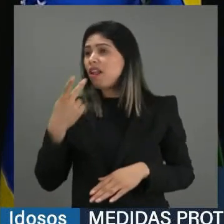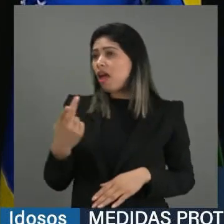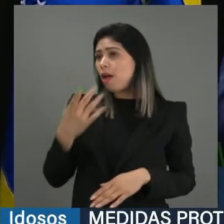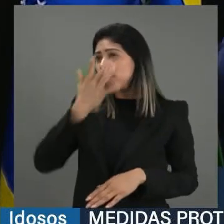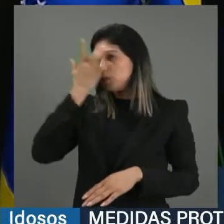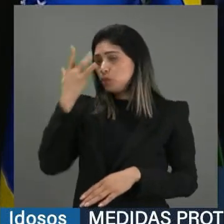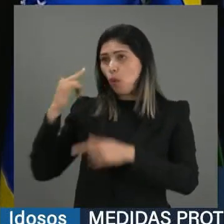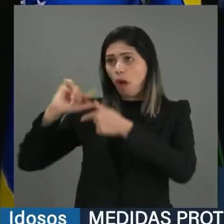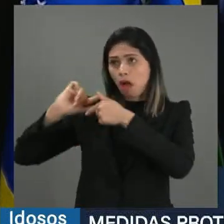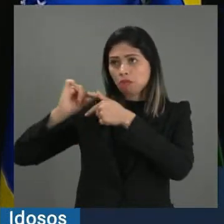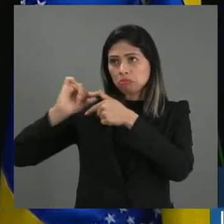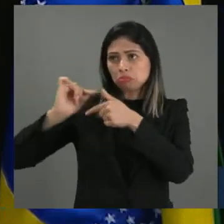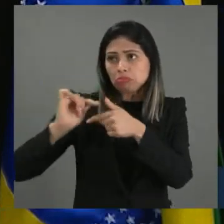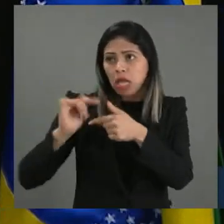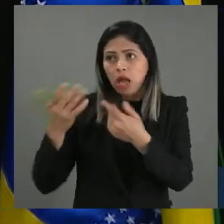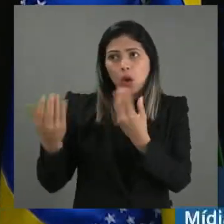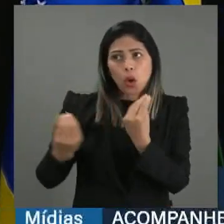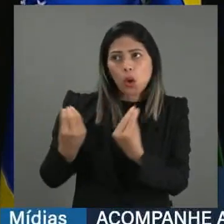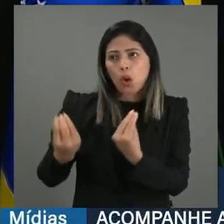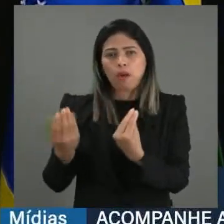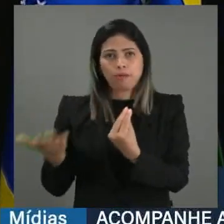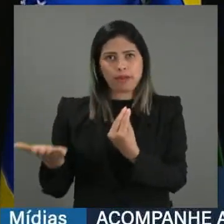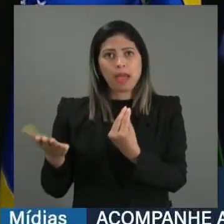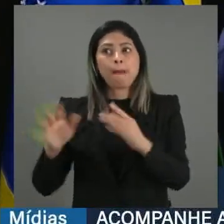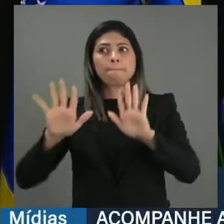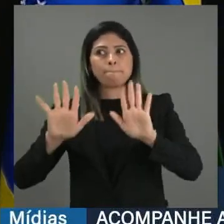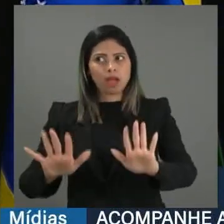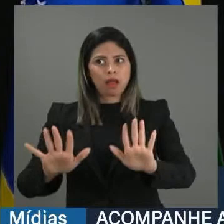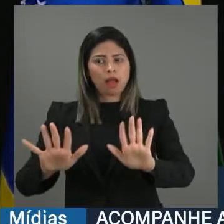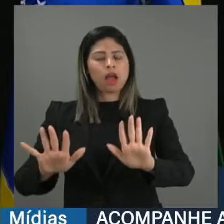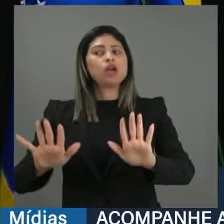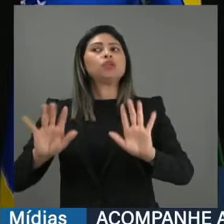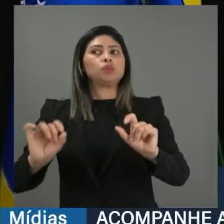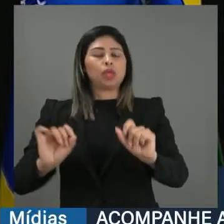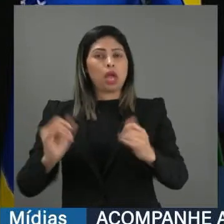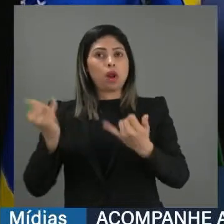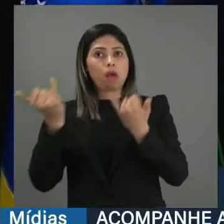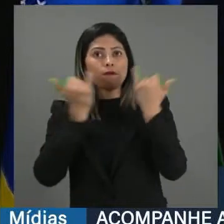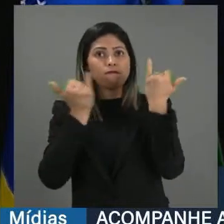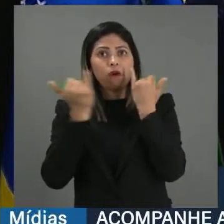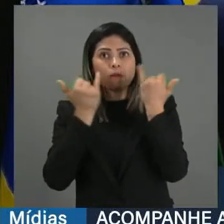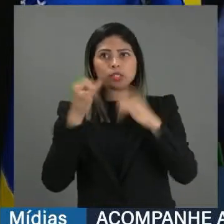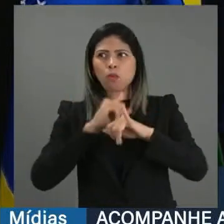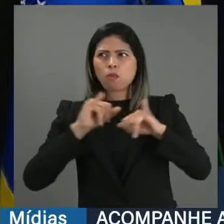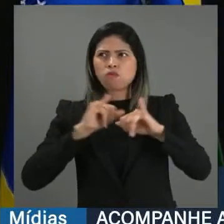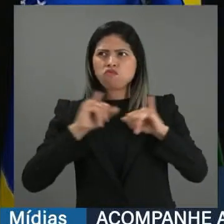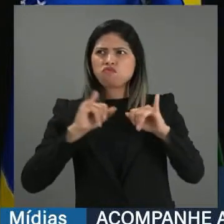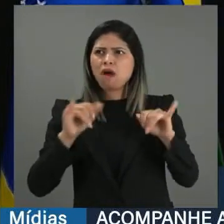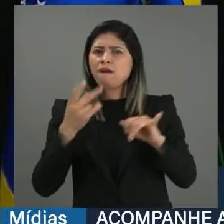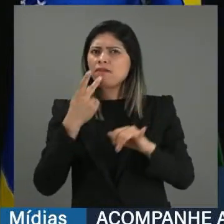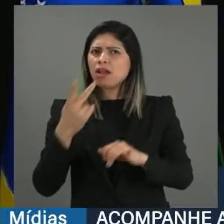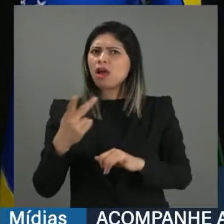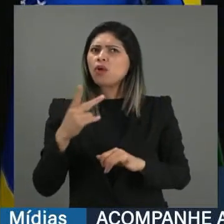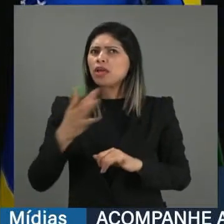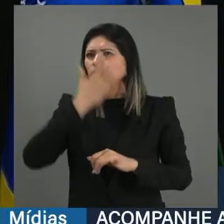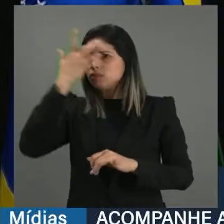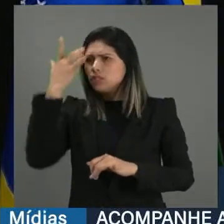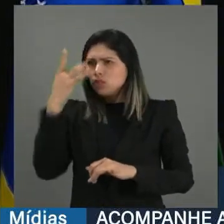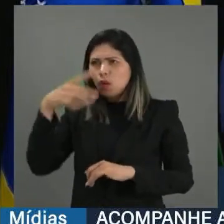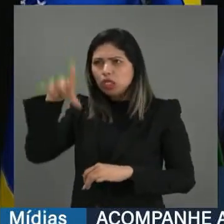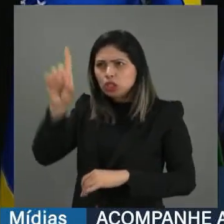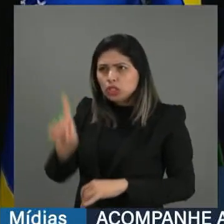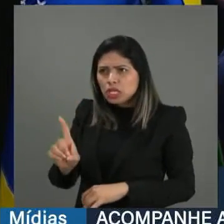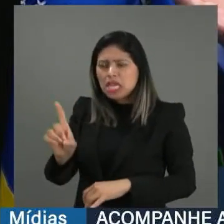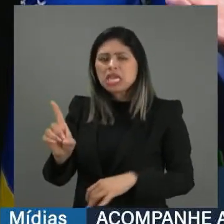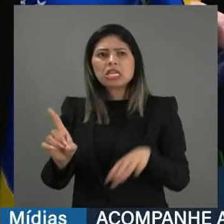conservador. Agora os veículos independentes vão ter receio de chamar as pessoas da direita,